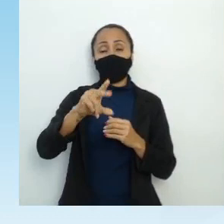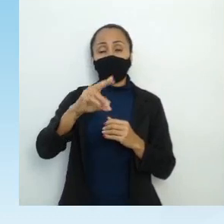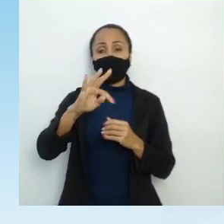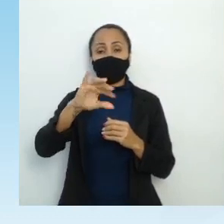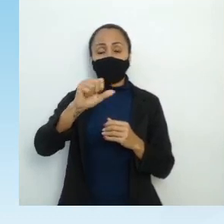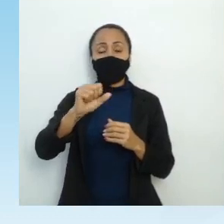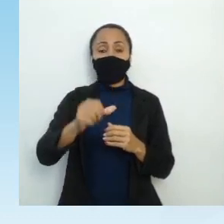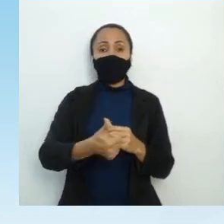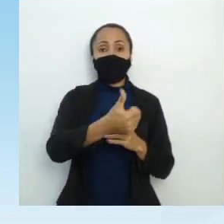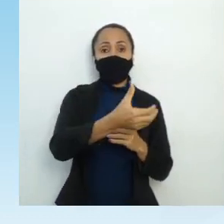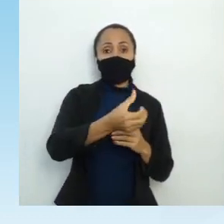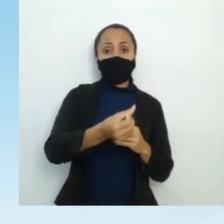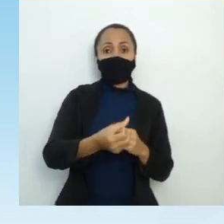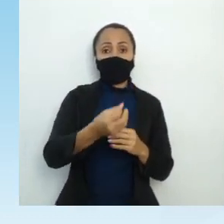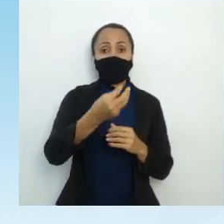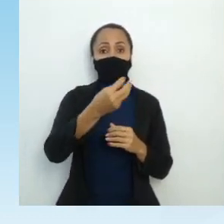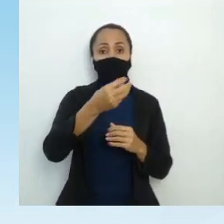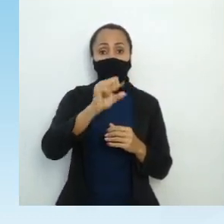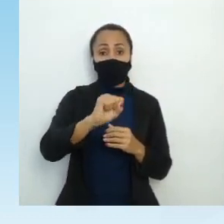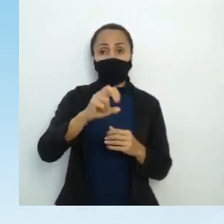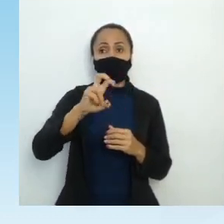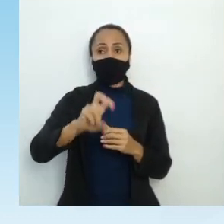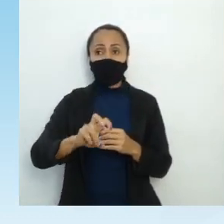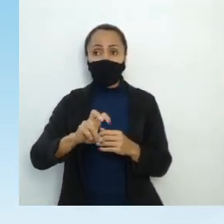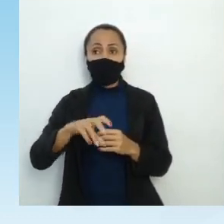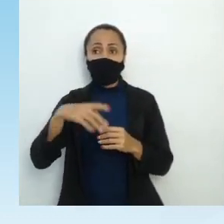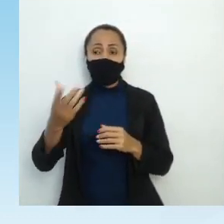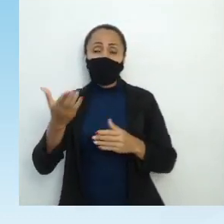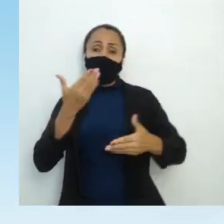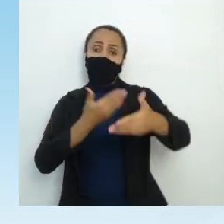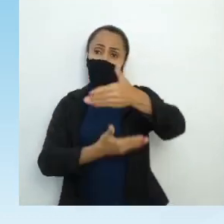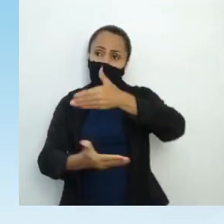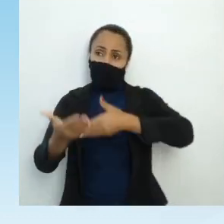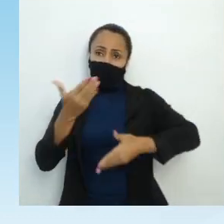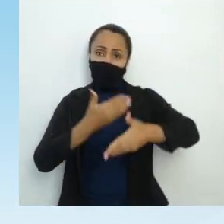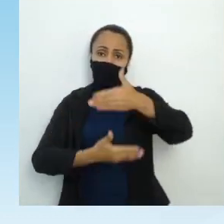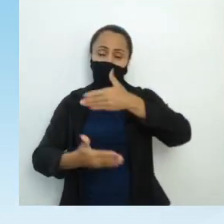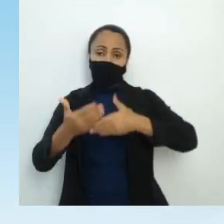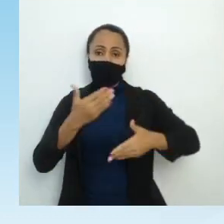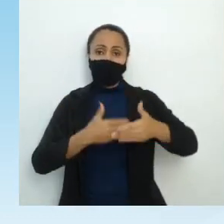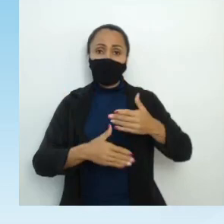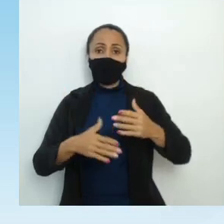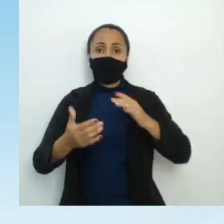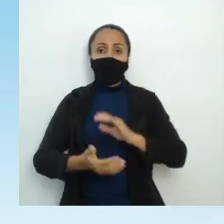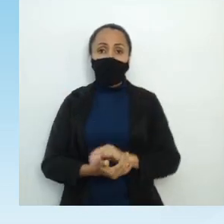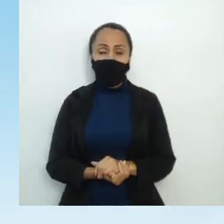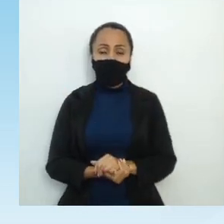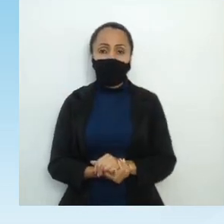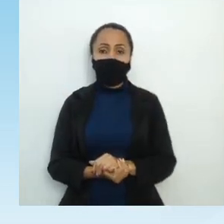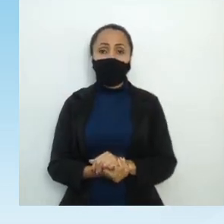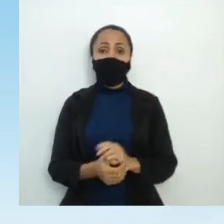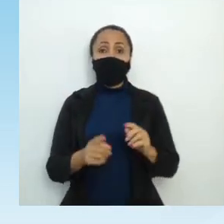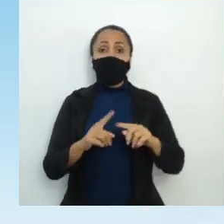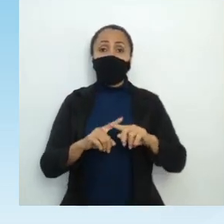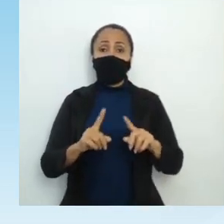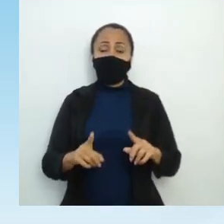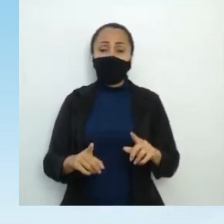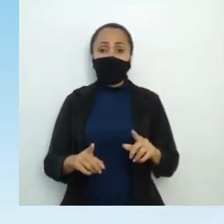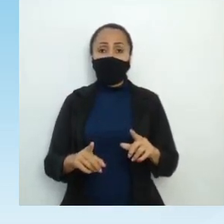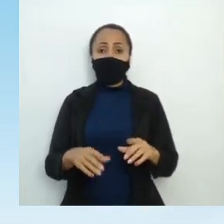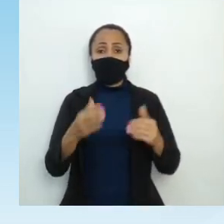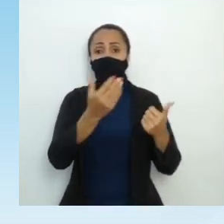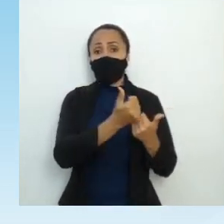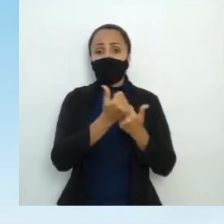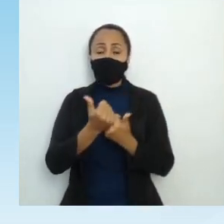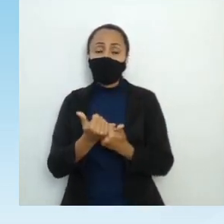1685, Jaime II, né, vai se articular com o parlamento para destituir justamente, né, o Carlos II do poder.